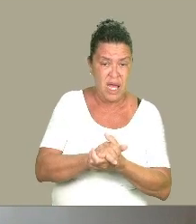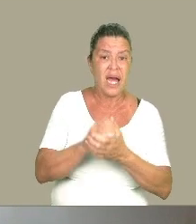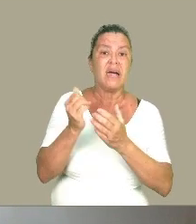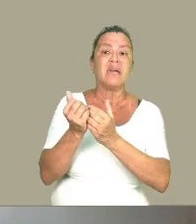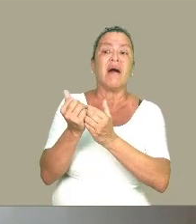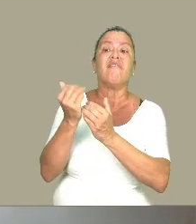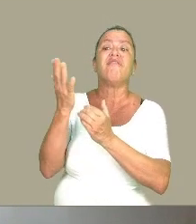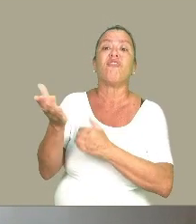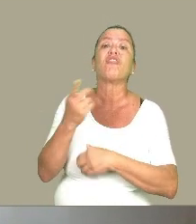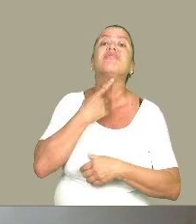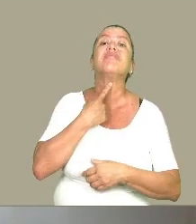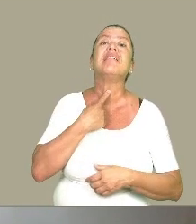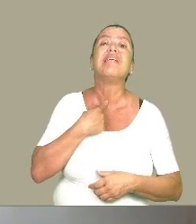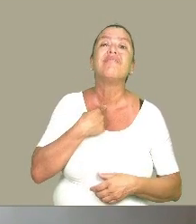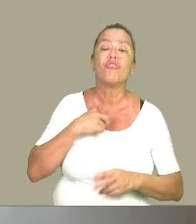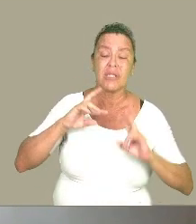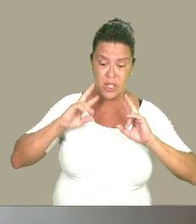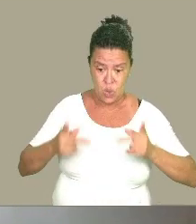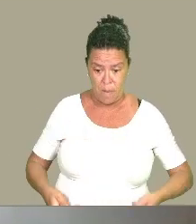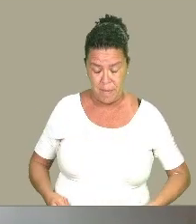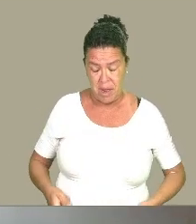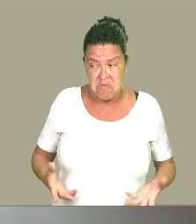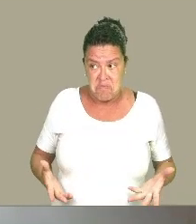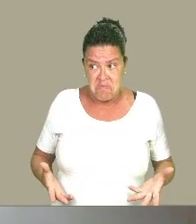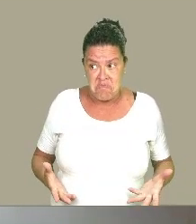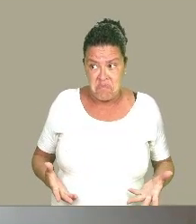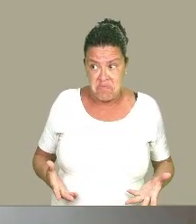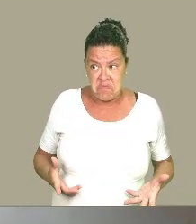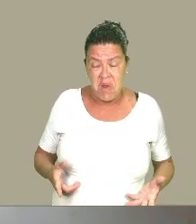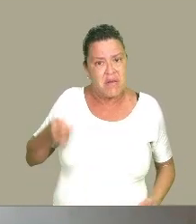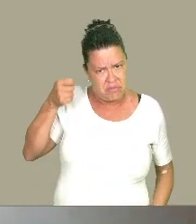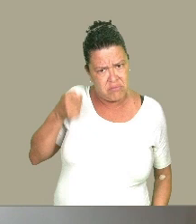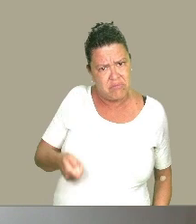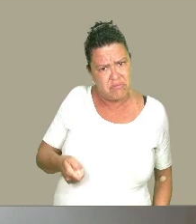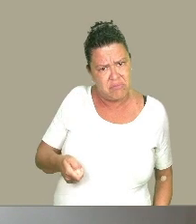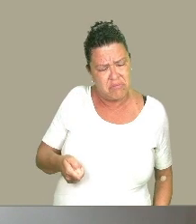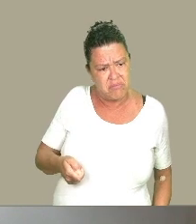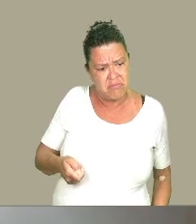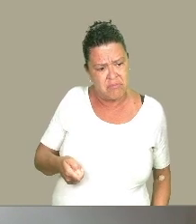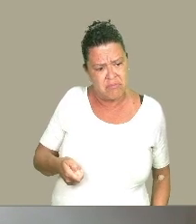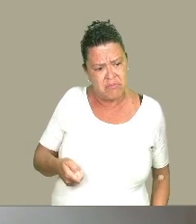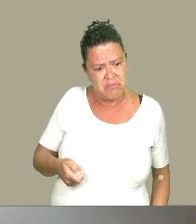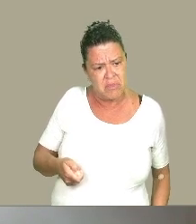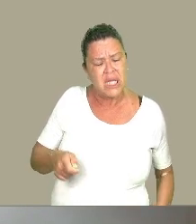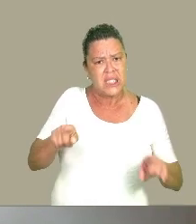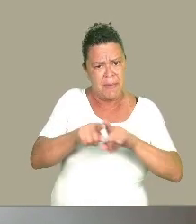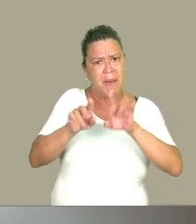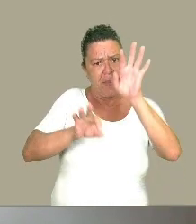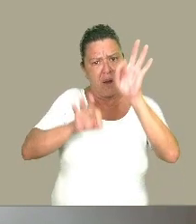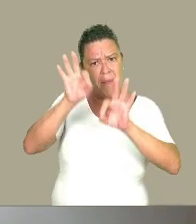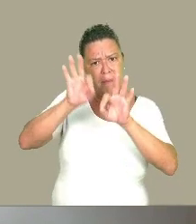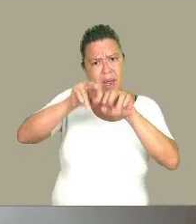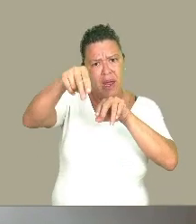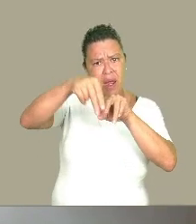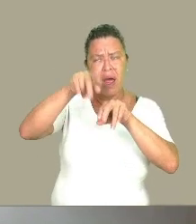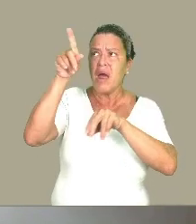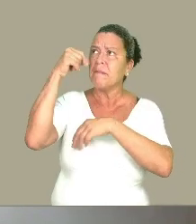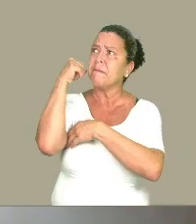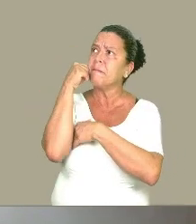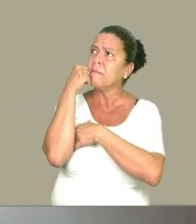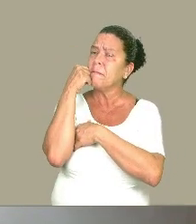fora da vontade dos seres humanos? Ou seja, é uma imposição prevista inclusive pelo planejamento reencarnatório?